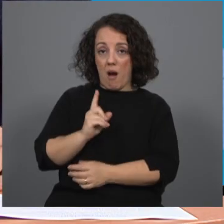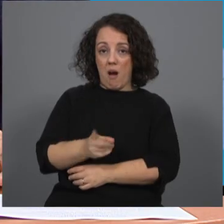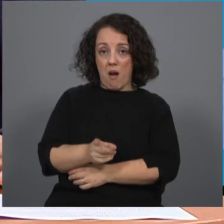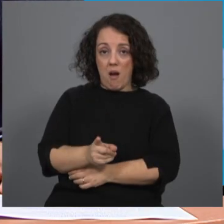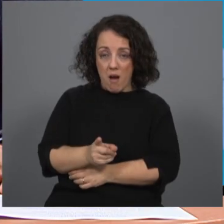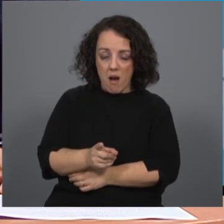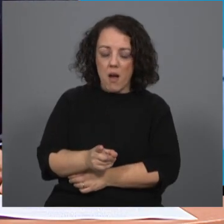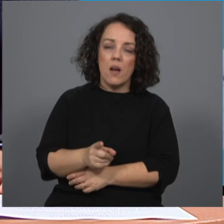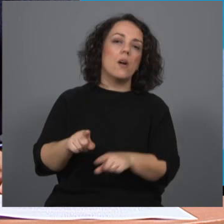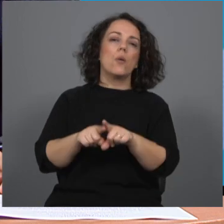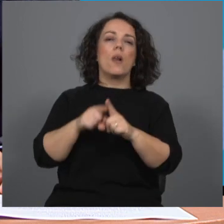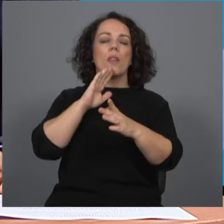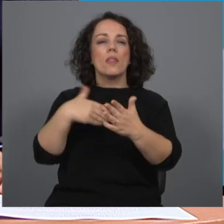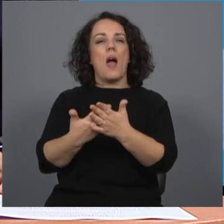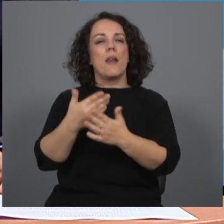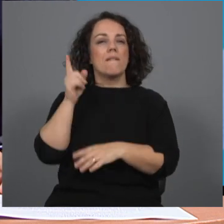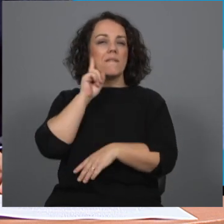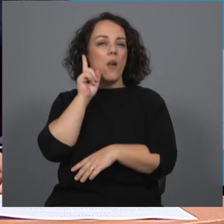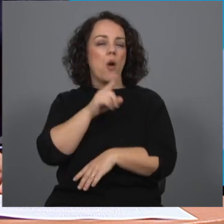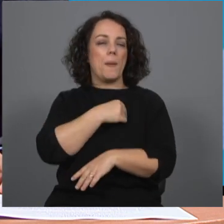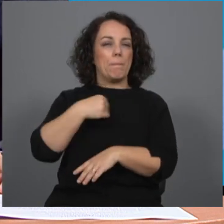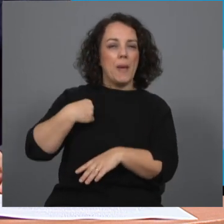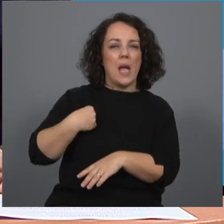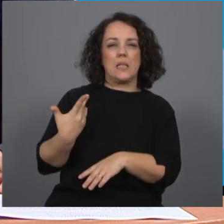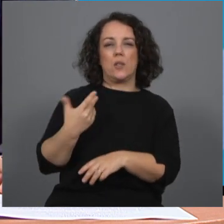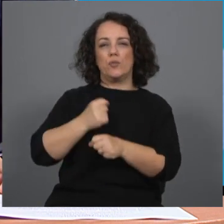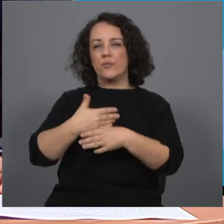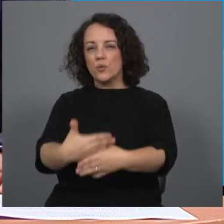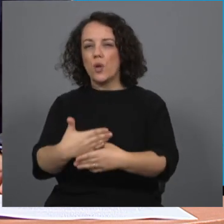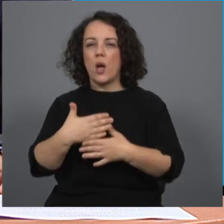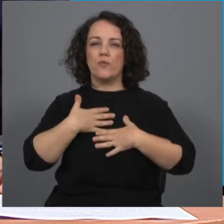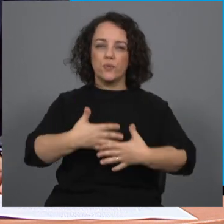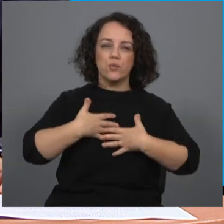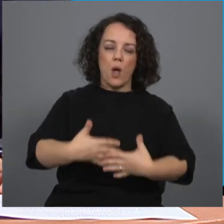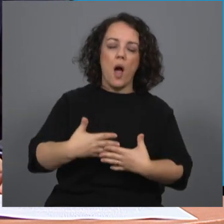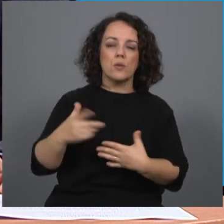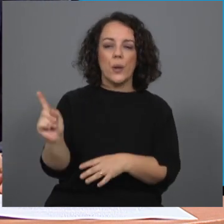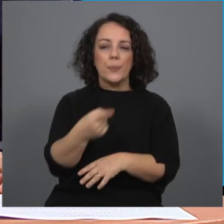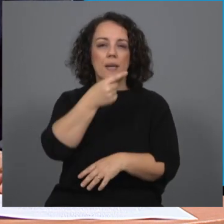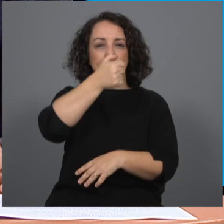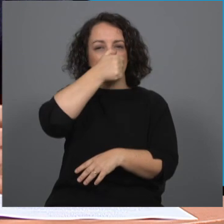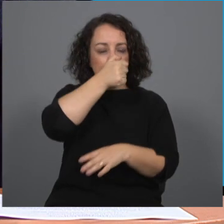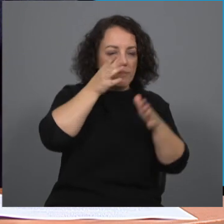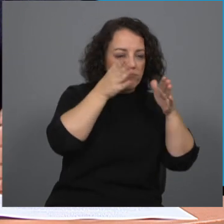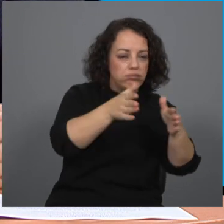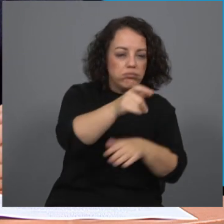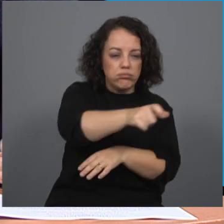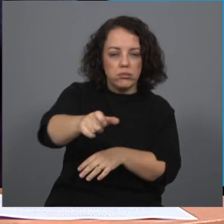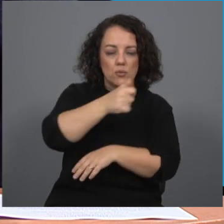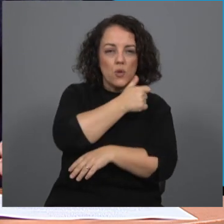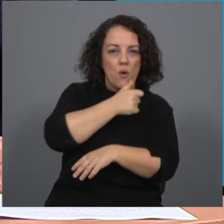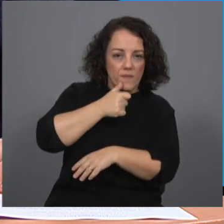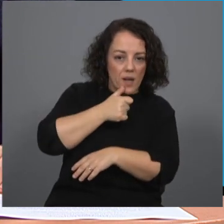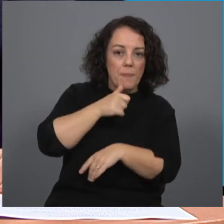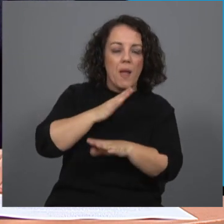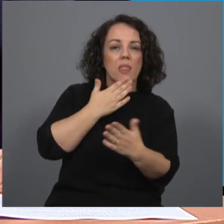com a valorização dos médicos, enfermeiros, profissionais e voluntários de ocuparem-se daqueles que sofrem para acompanhar ao longo